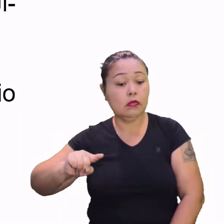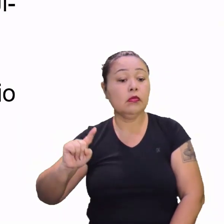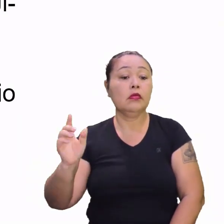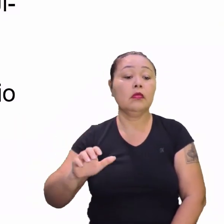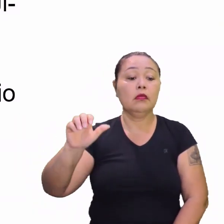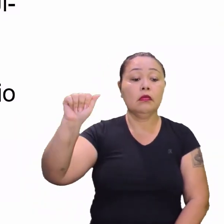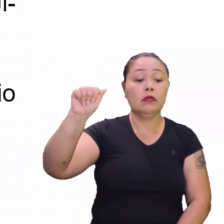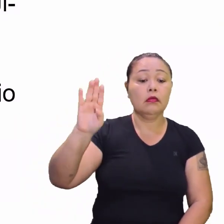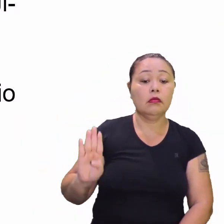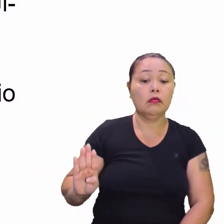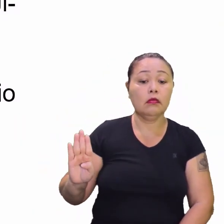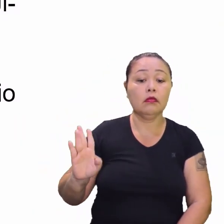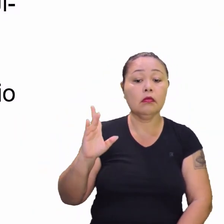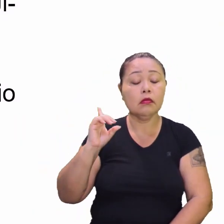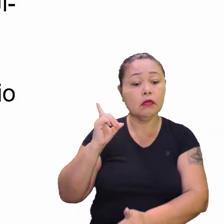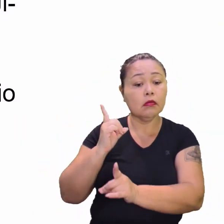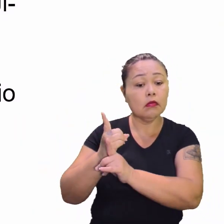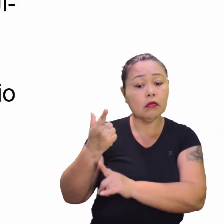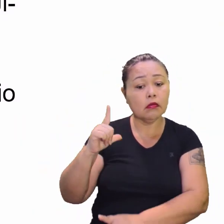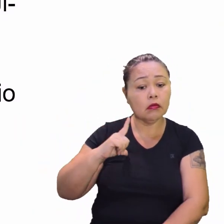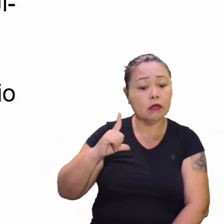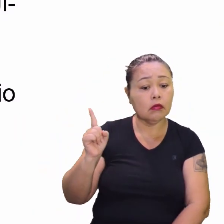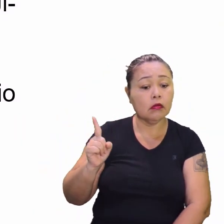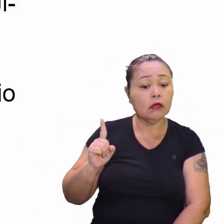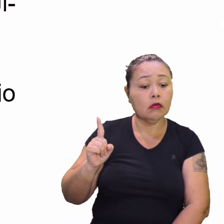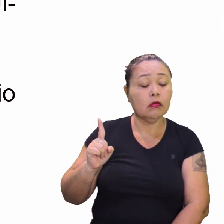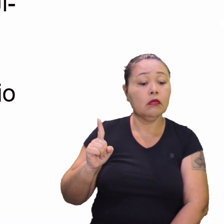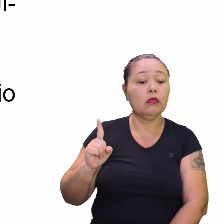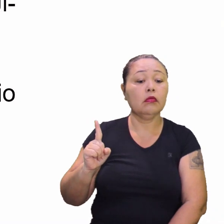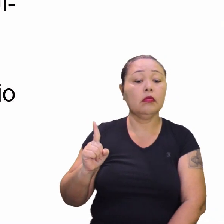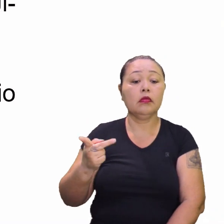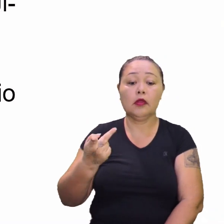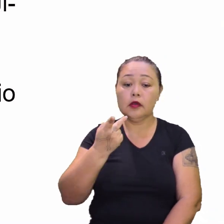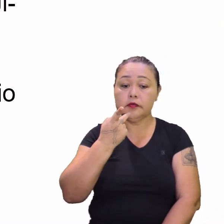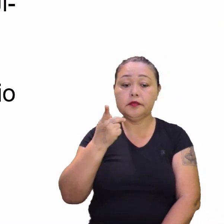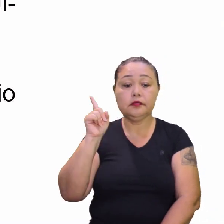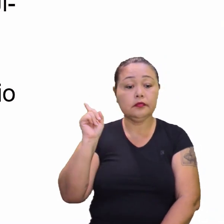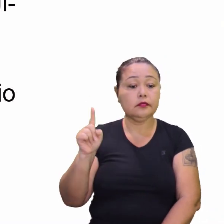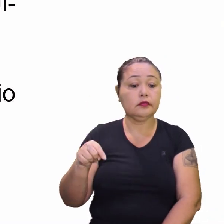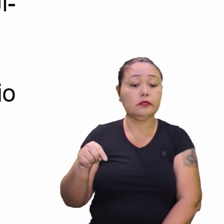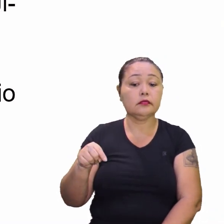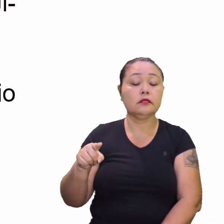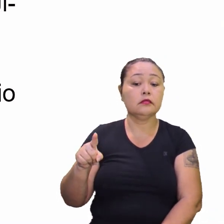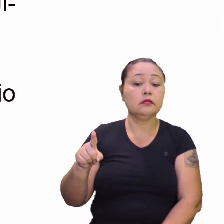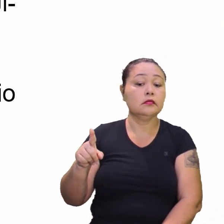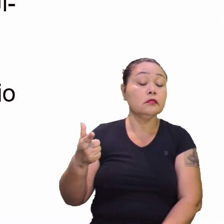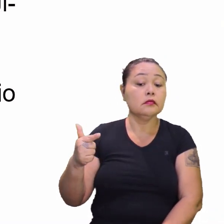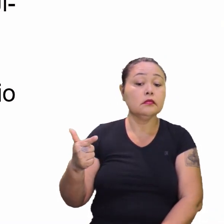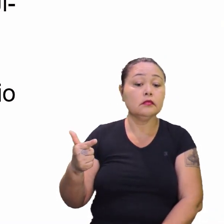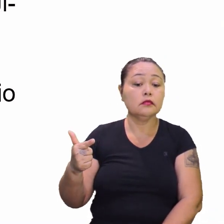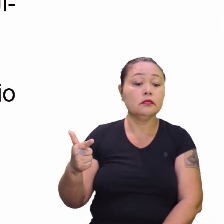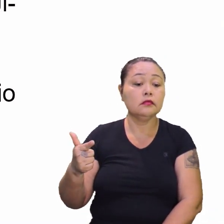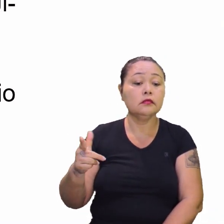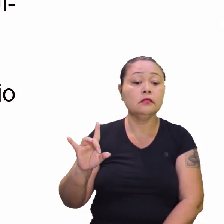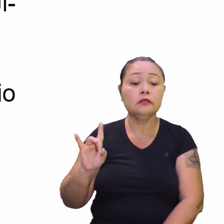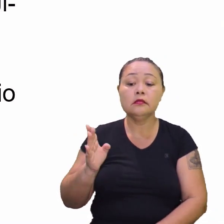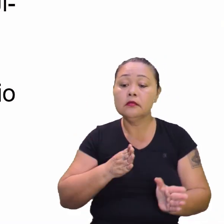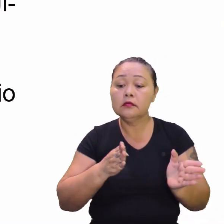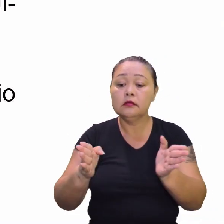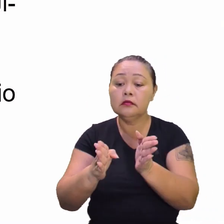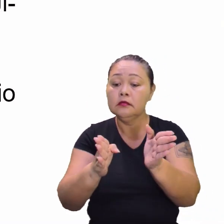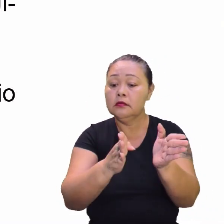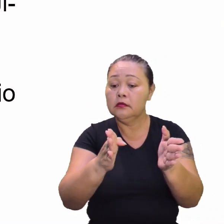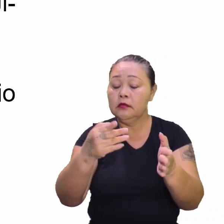B, ó, e também achar o que tem aí, ó. Exatamente. É isso? Ó, aqui, isso aqui já não tem só rios mesmo